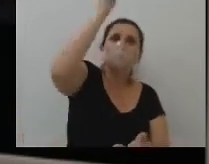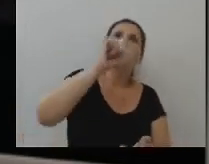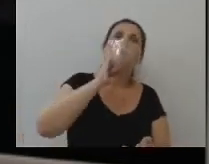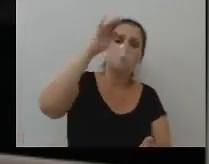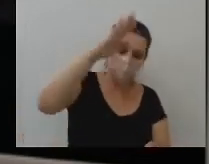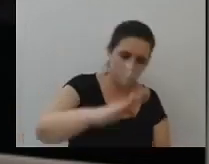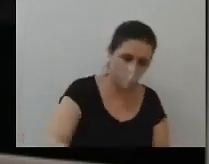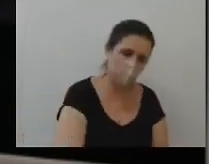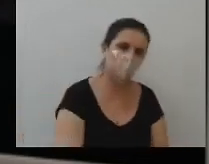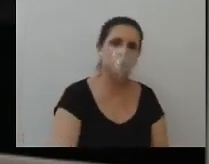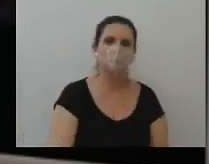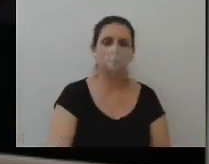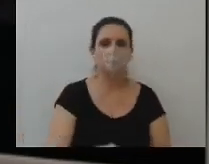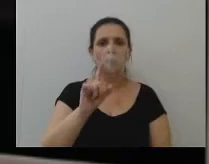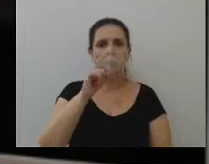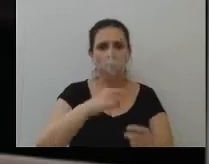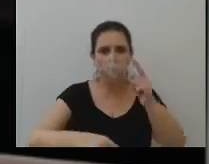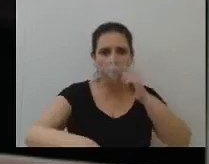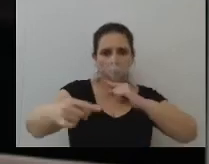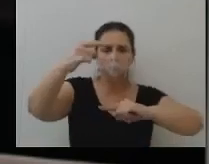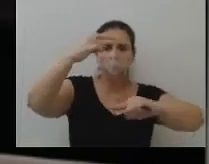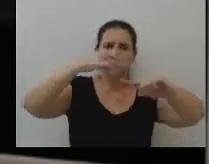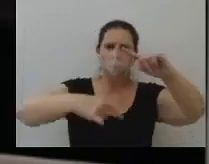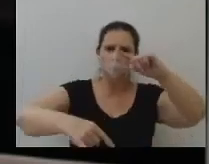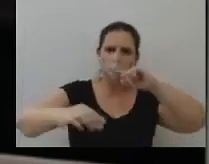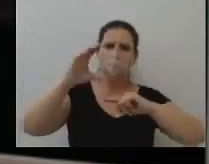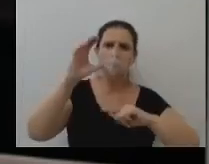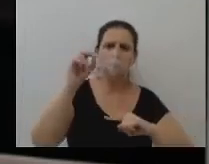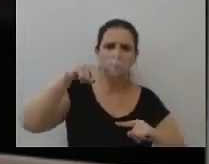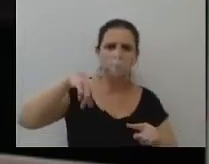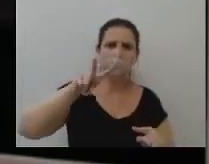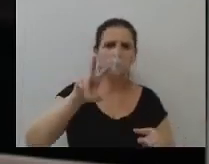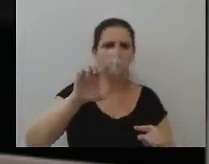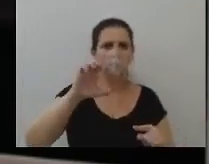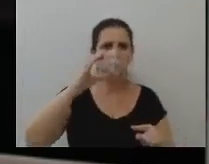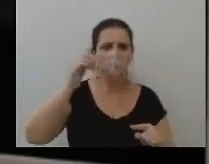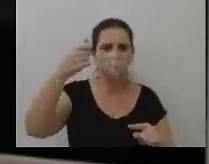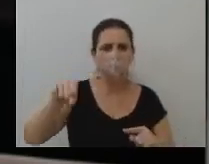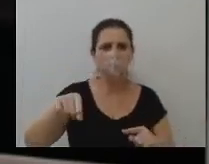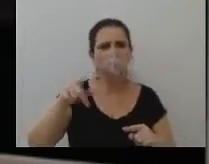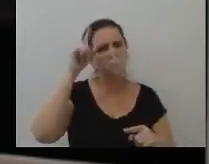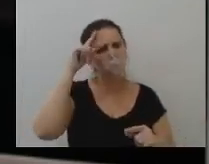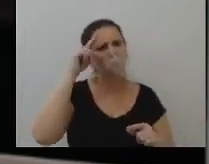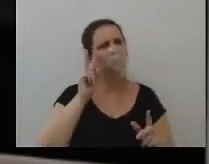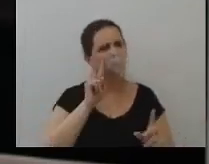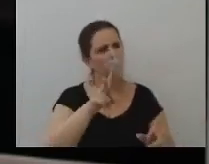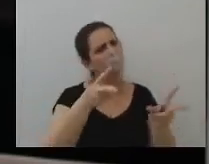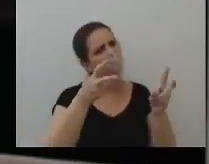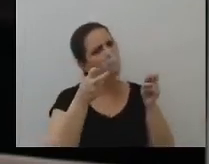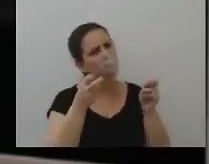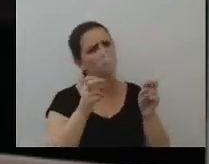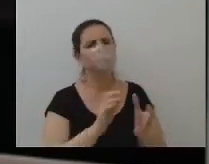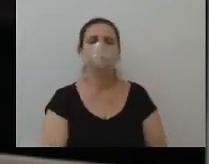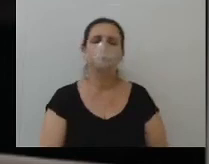subindo, o frio descendo. E aí você tem zilhões de coisas do dia a dia que você vai ver que funciona exatamente dessa